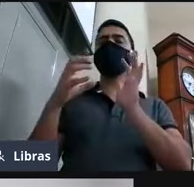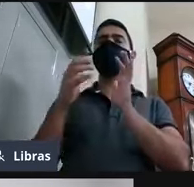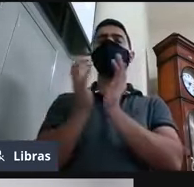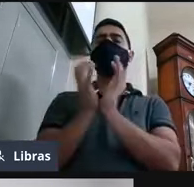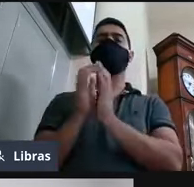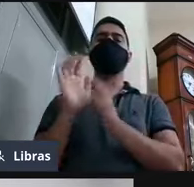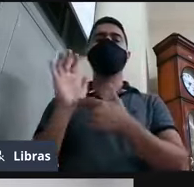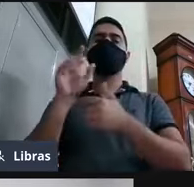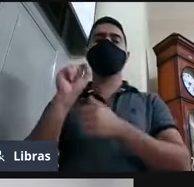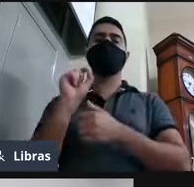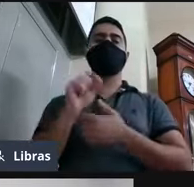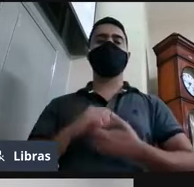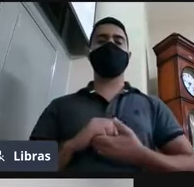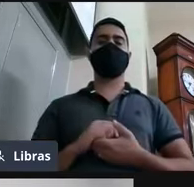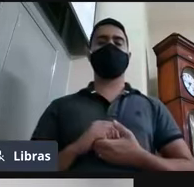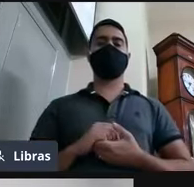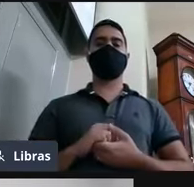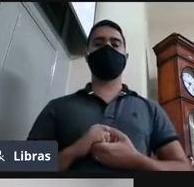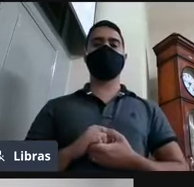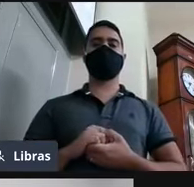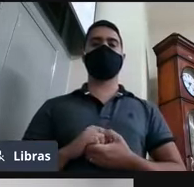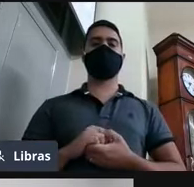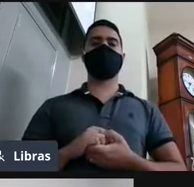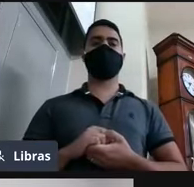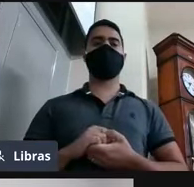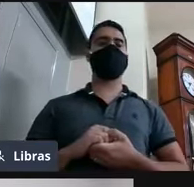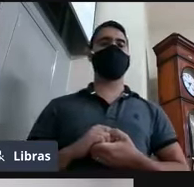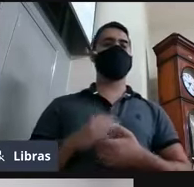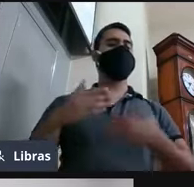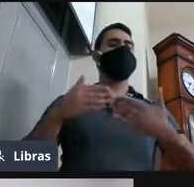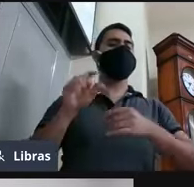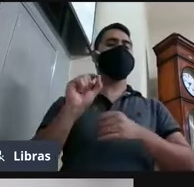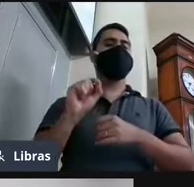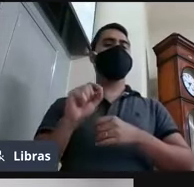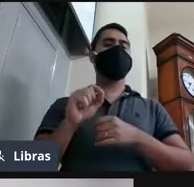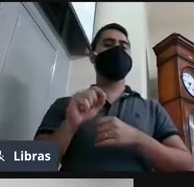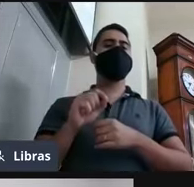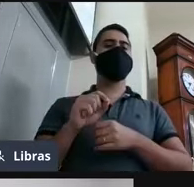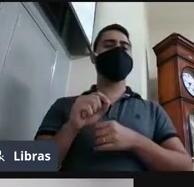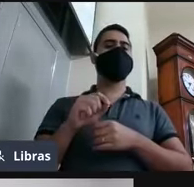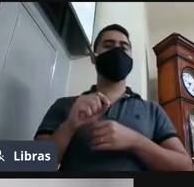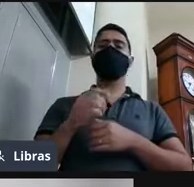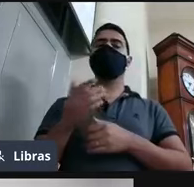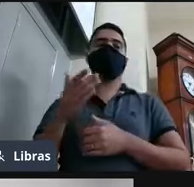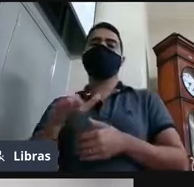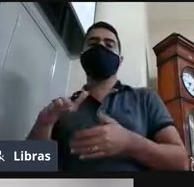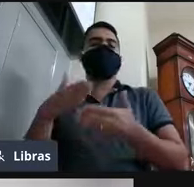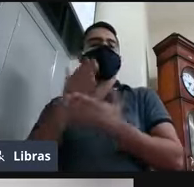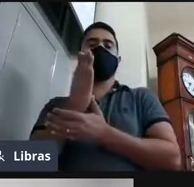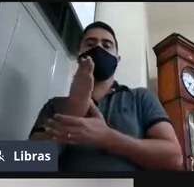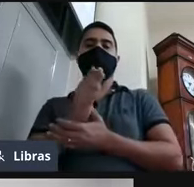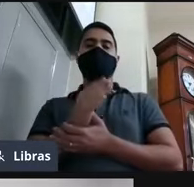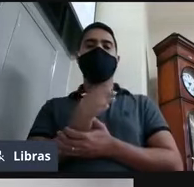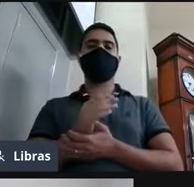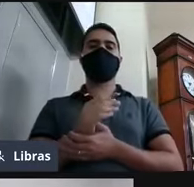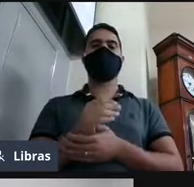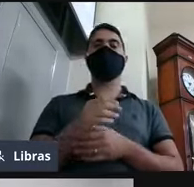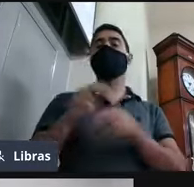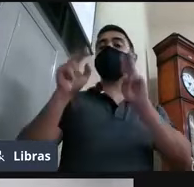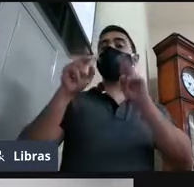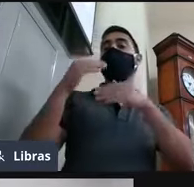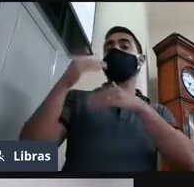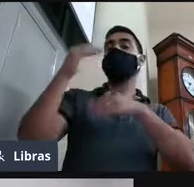manifestando por intermédio do presente a tramitação do processo contrária à sua aprovação. Nos termos